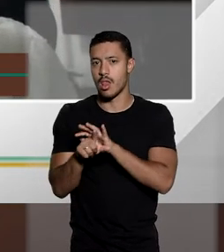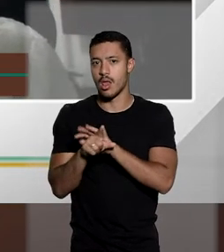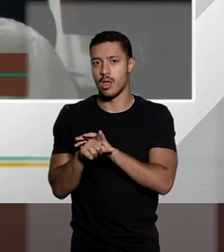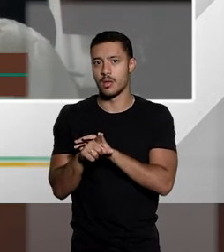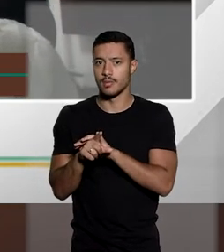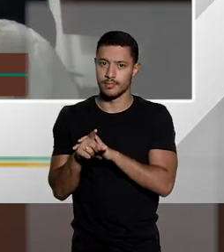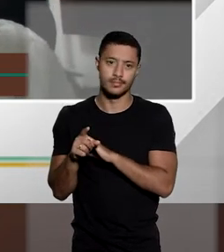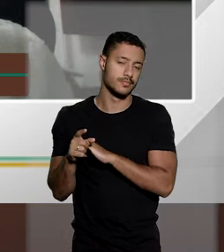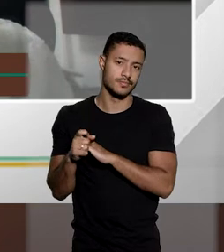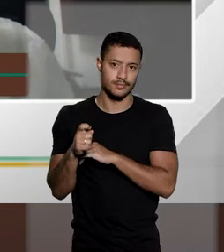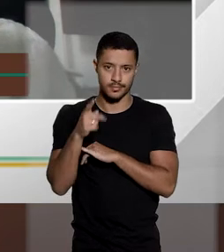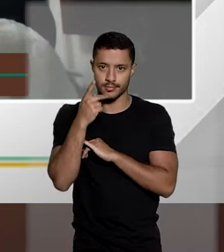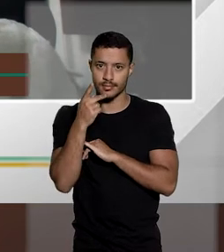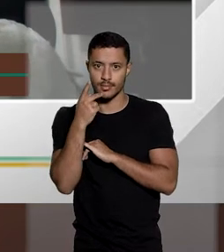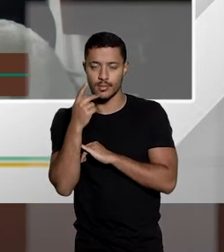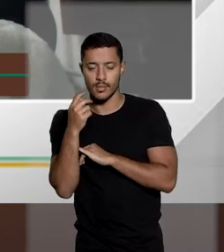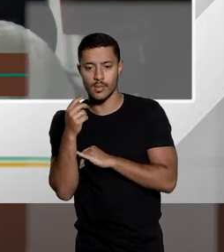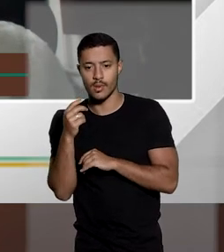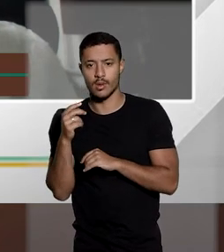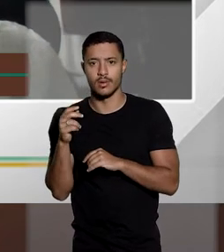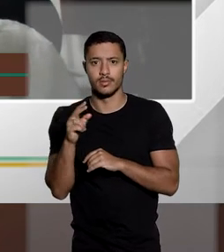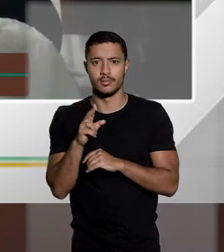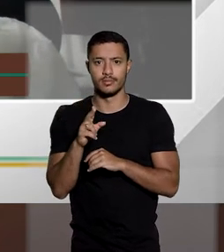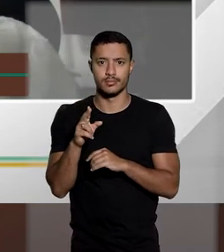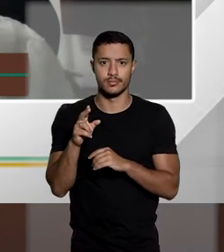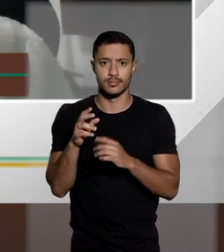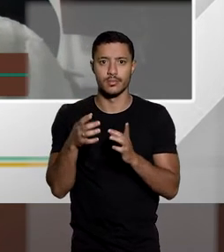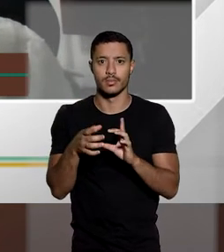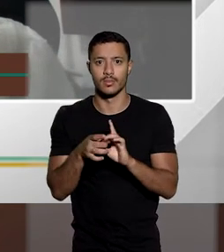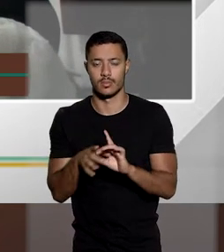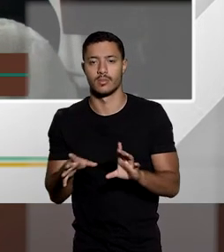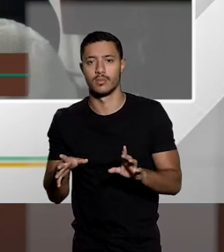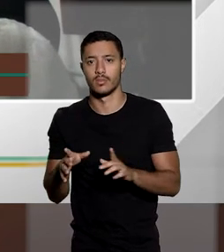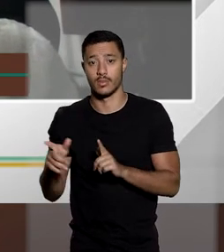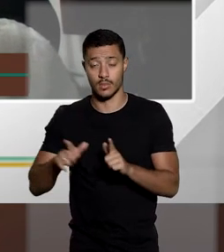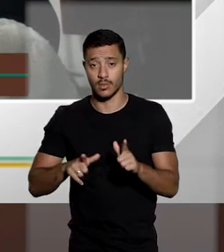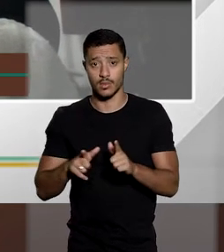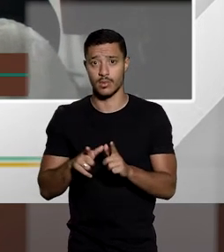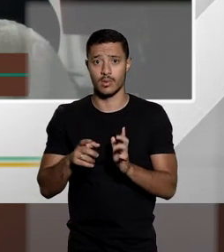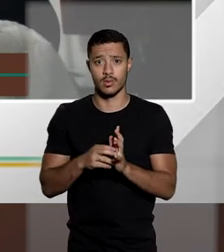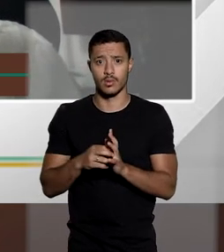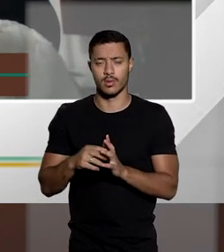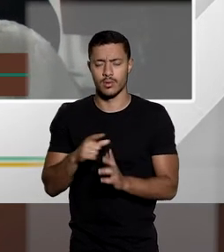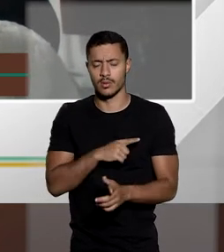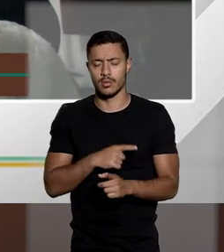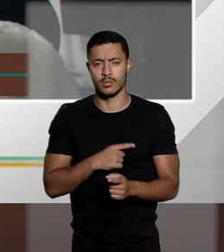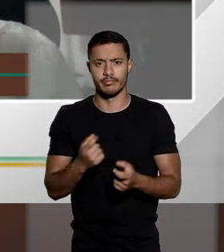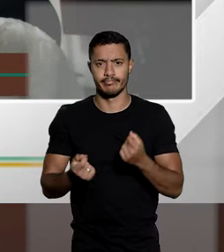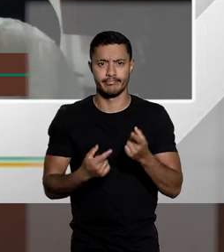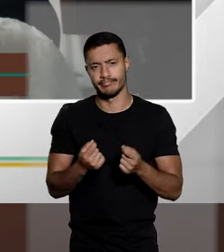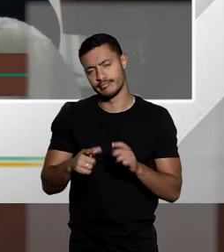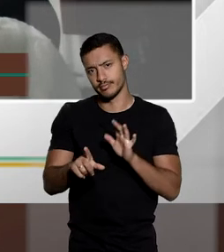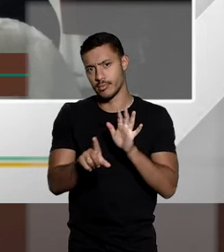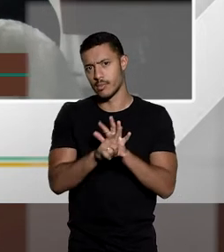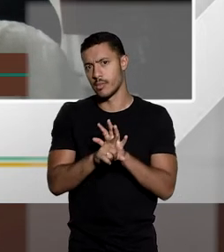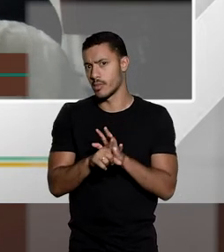genérica estabelecendo normas sobre concessão e permissão de serviço público. Havia algumas normas em